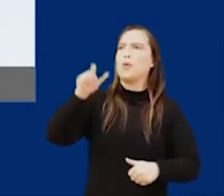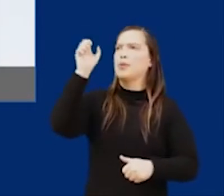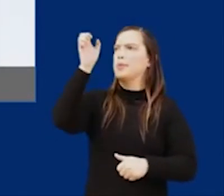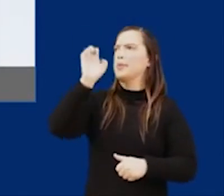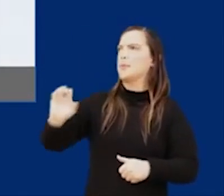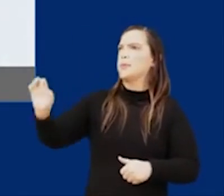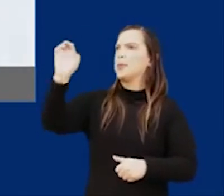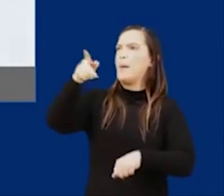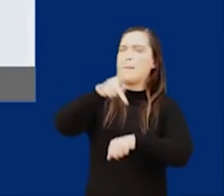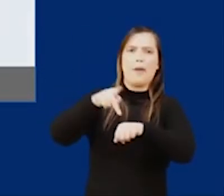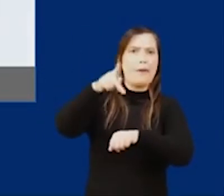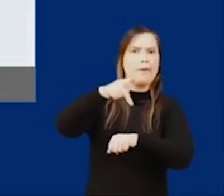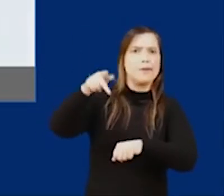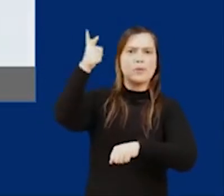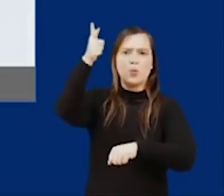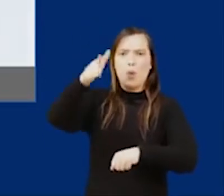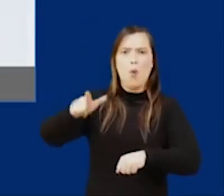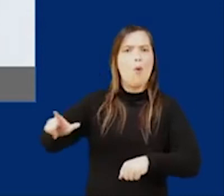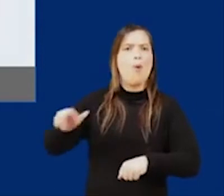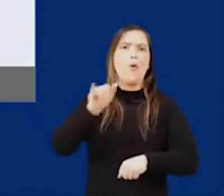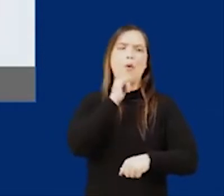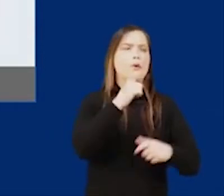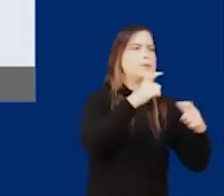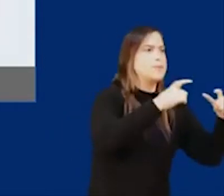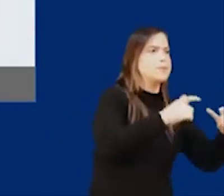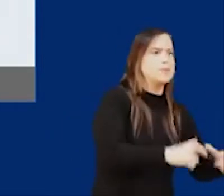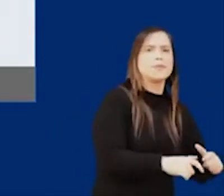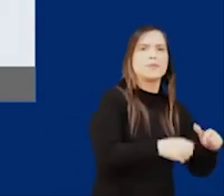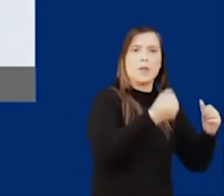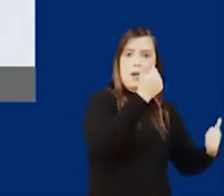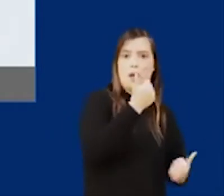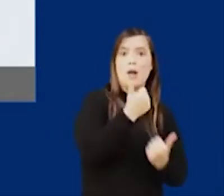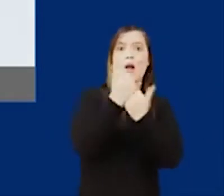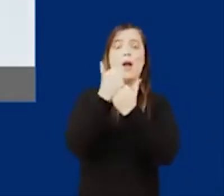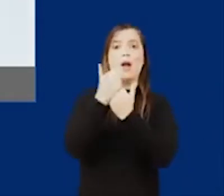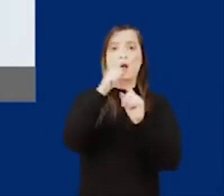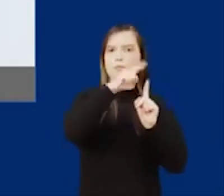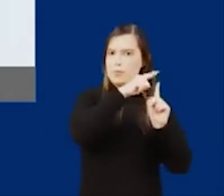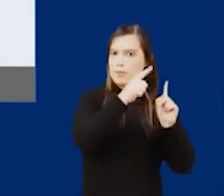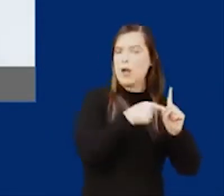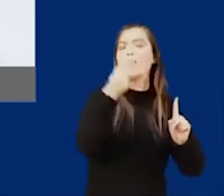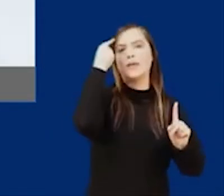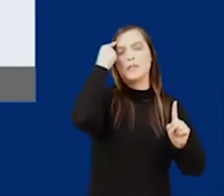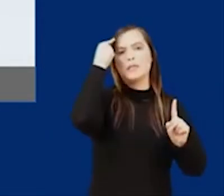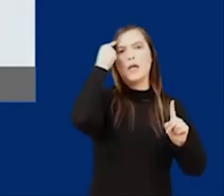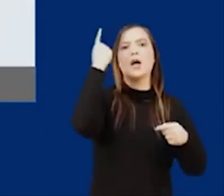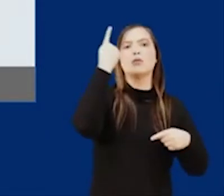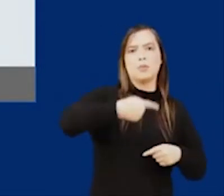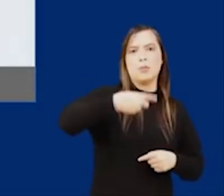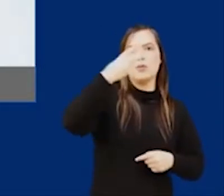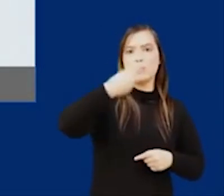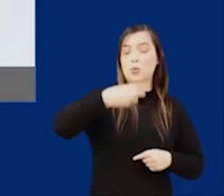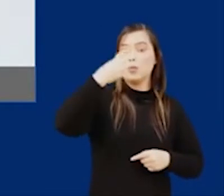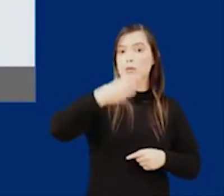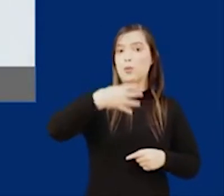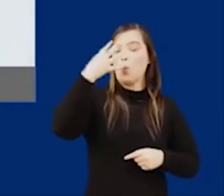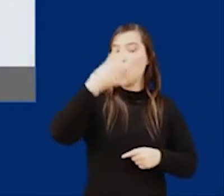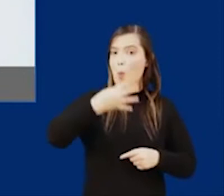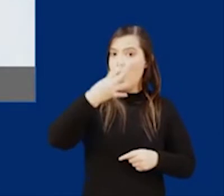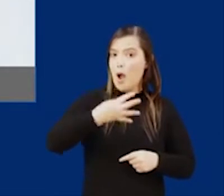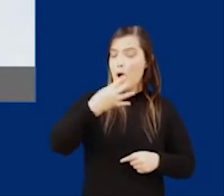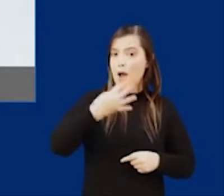outros países, que é de um lugar de acolher gestantes, pensando no primeiro, segundo, terceiro, quarto trimestre,